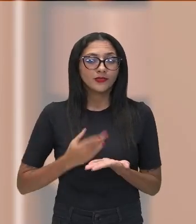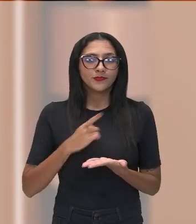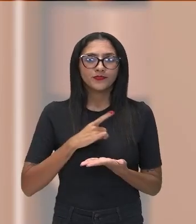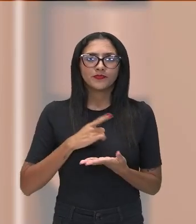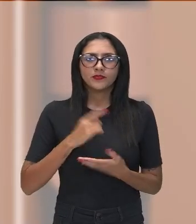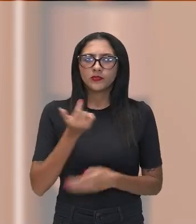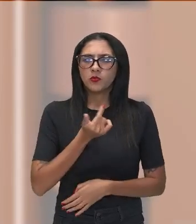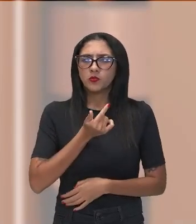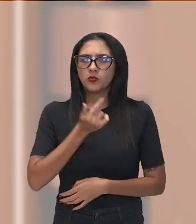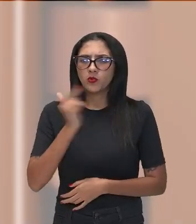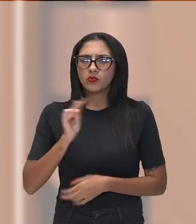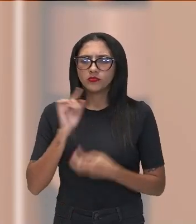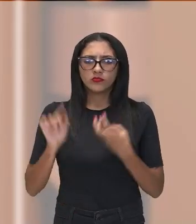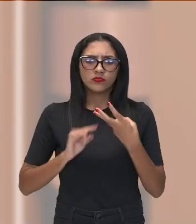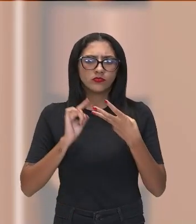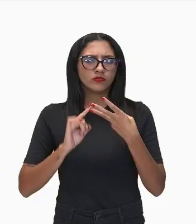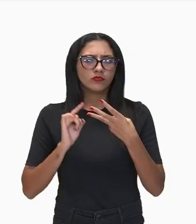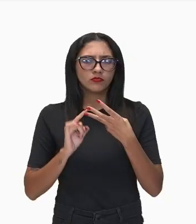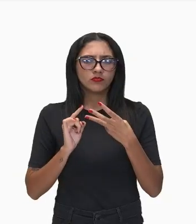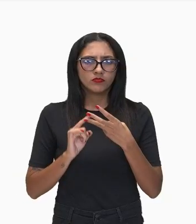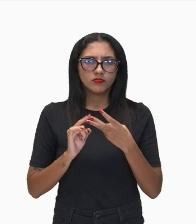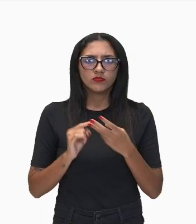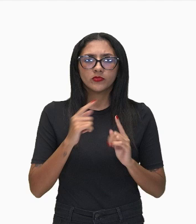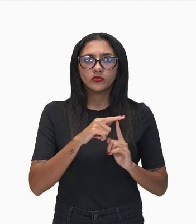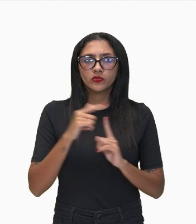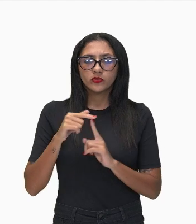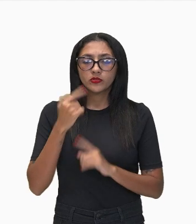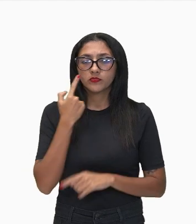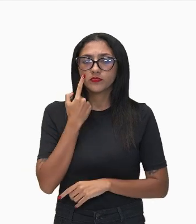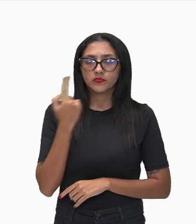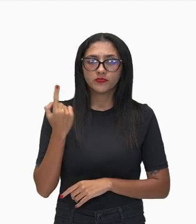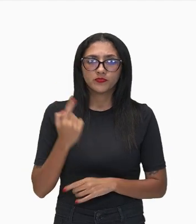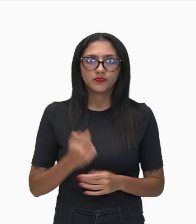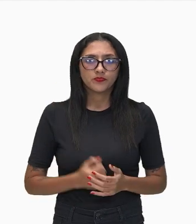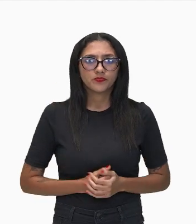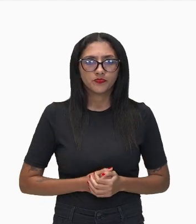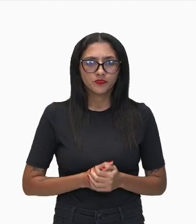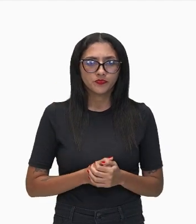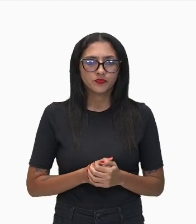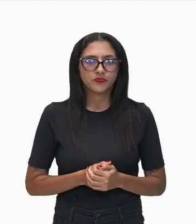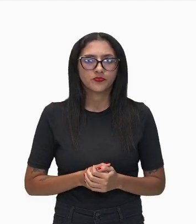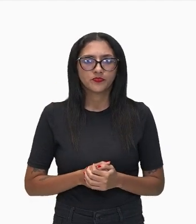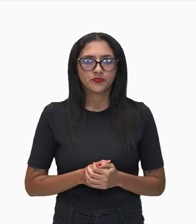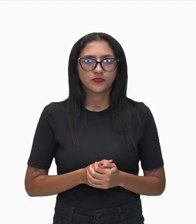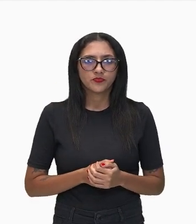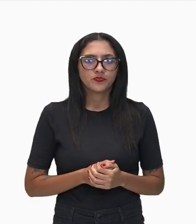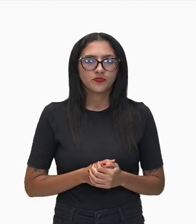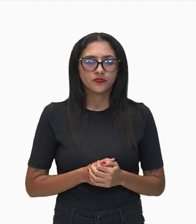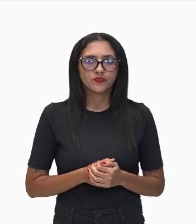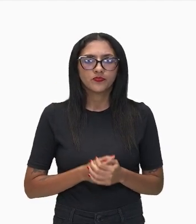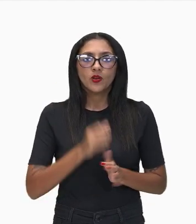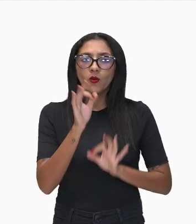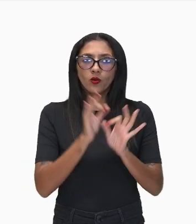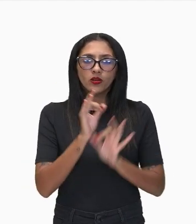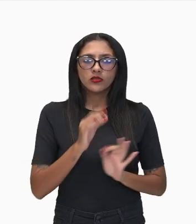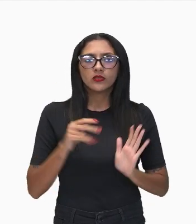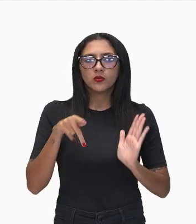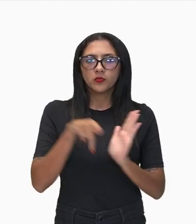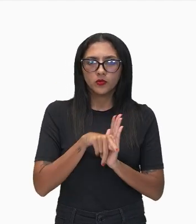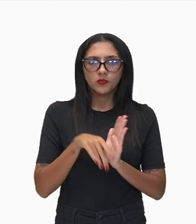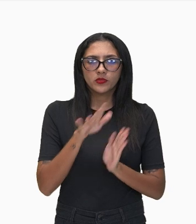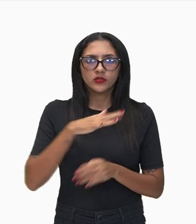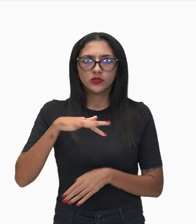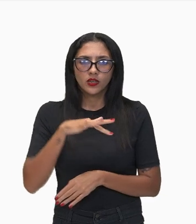forma de Estado, que é o governo, outra forma de organização territorial